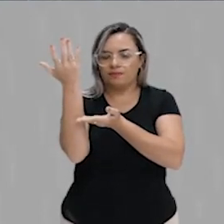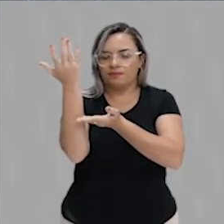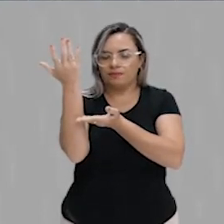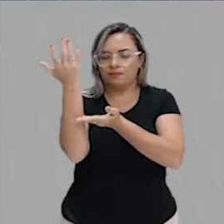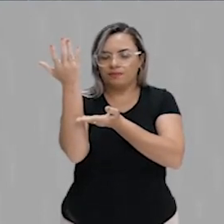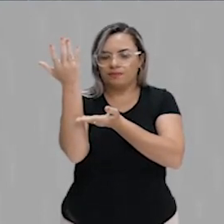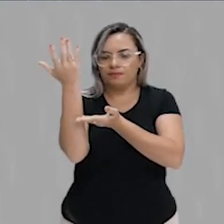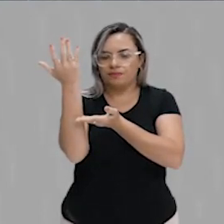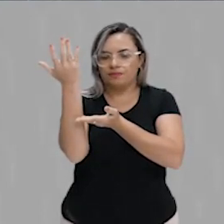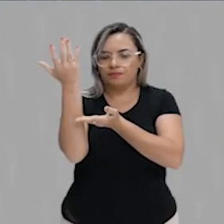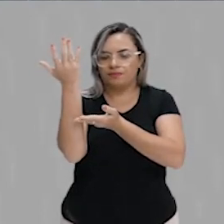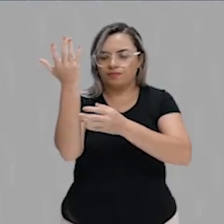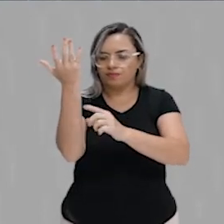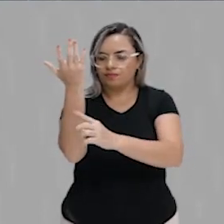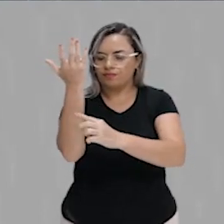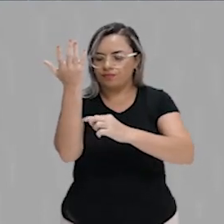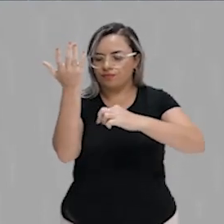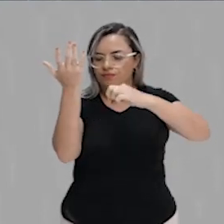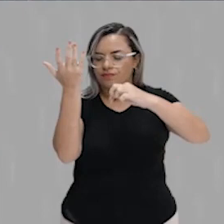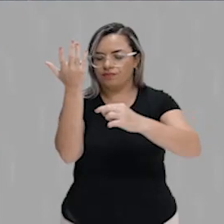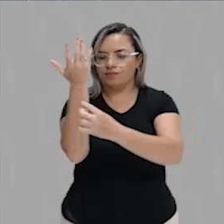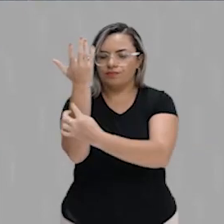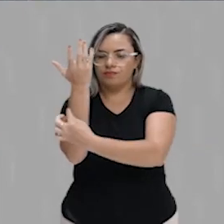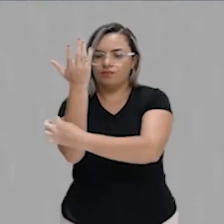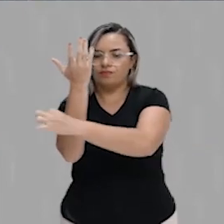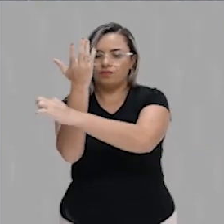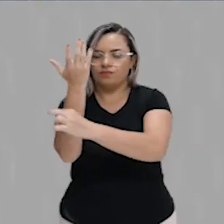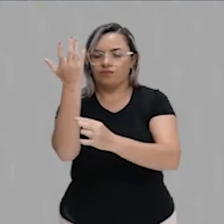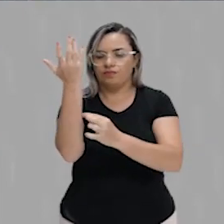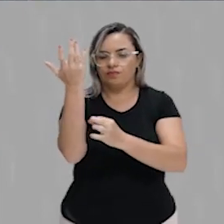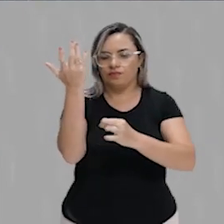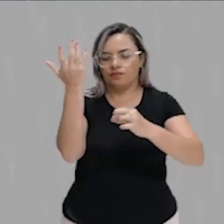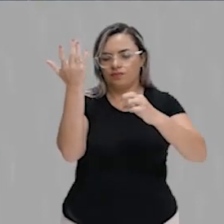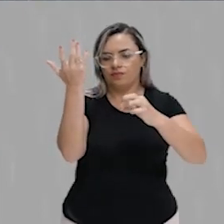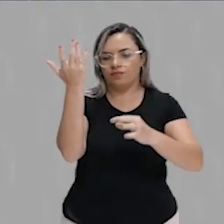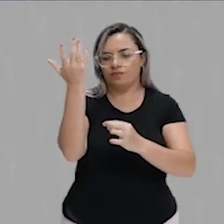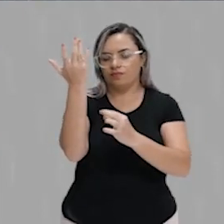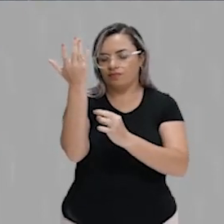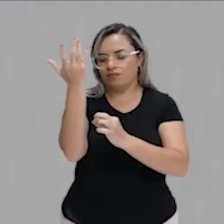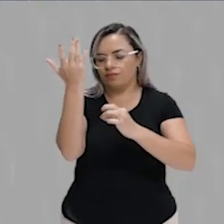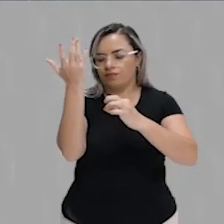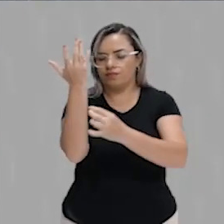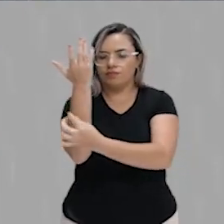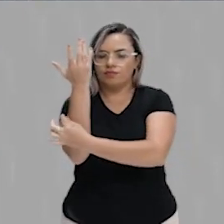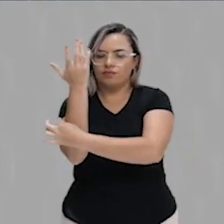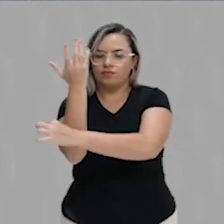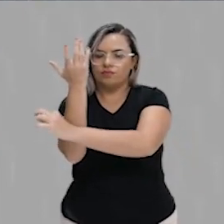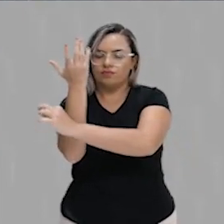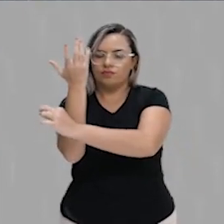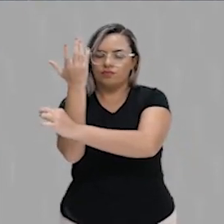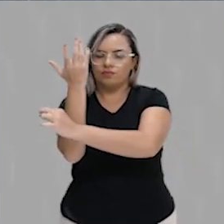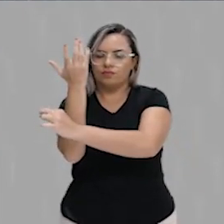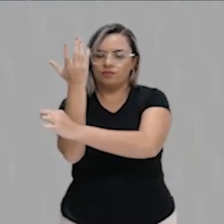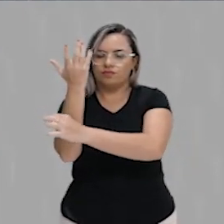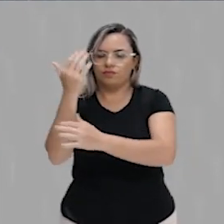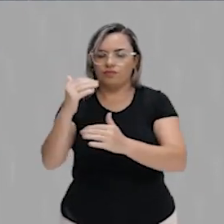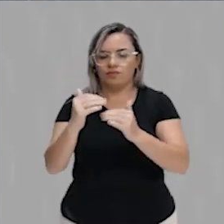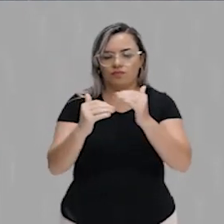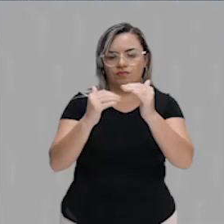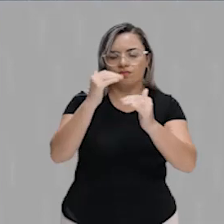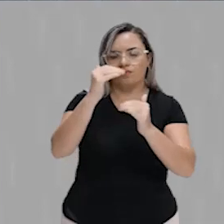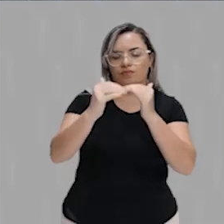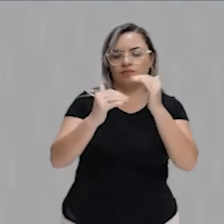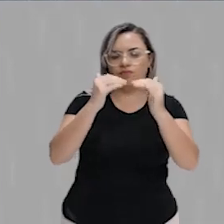lateralmente, porque as gemas laterais, ó, isso aqui, essas folhinhas que ficam nas axilas da planta, elas vão se desenvolver